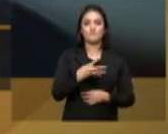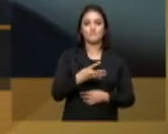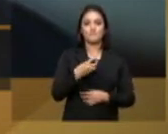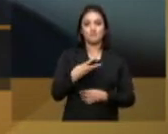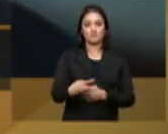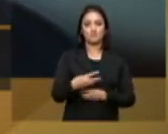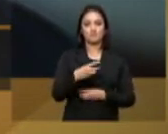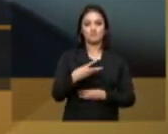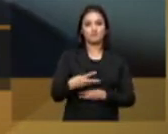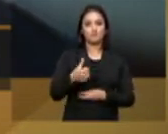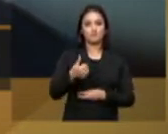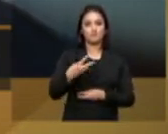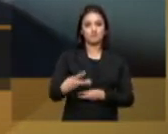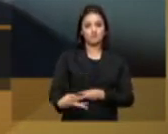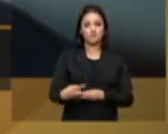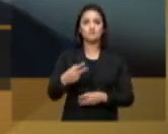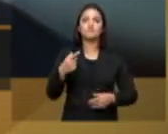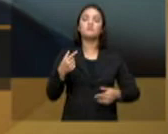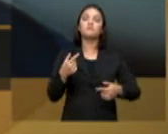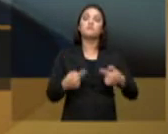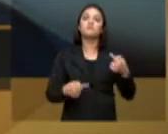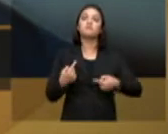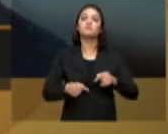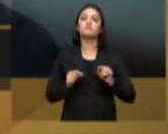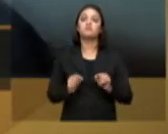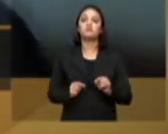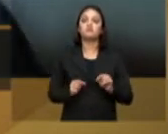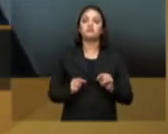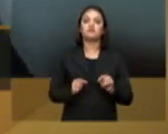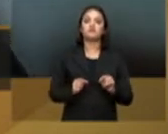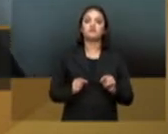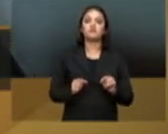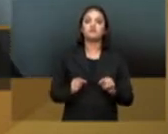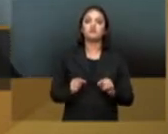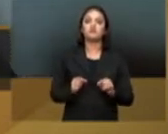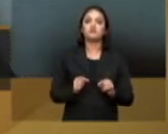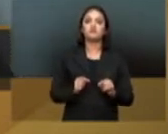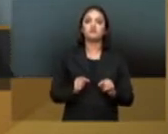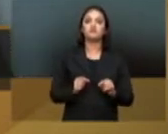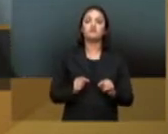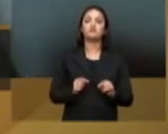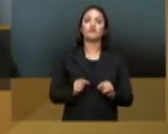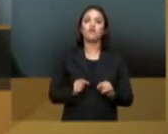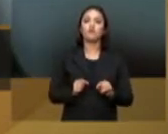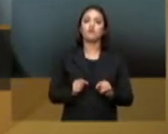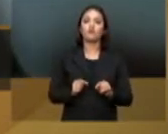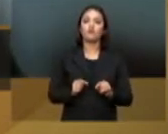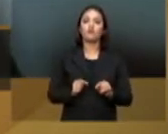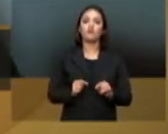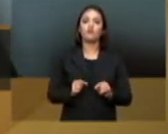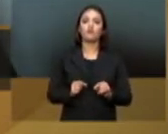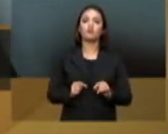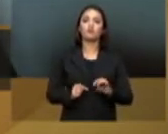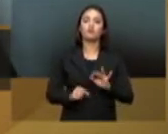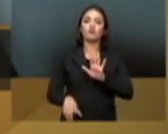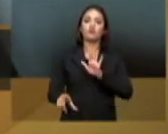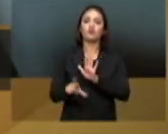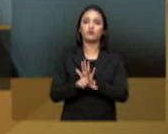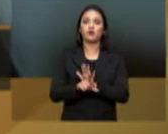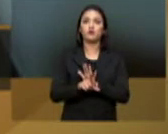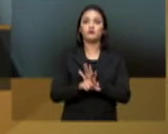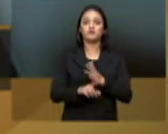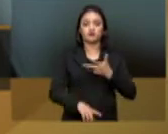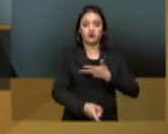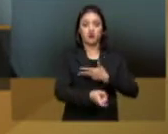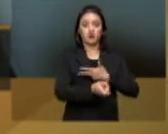1.043.313, no qual se discute a norma legal que permite ao Poder Executivo reduzir e